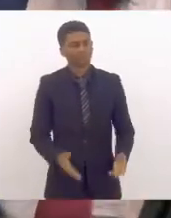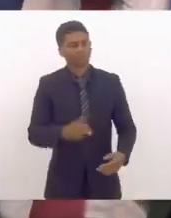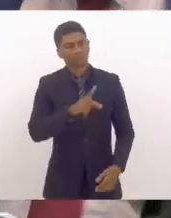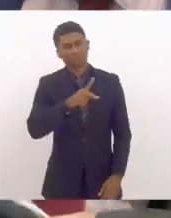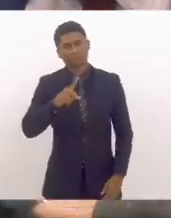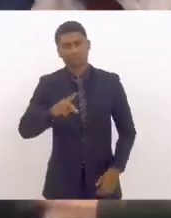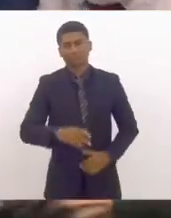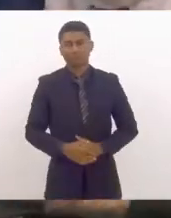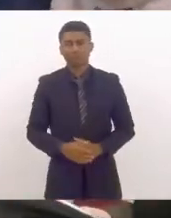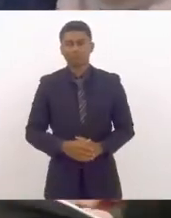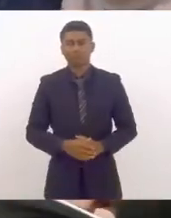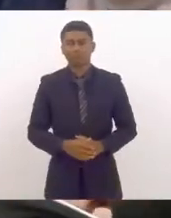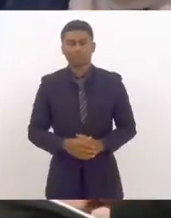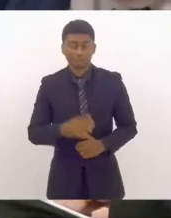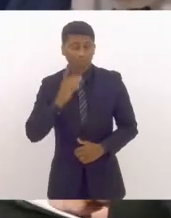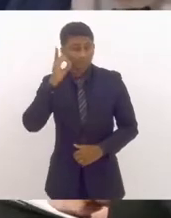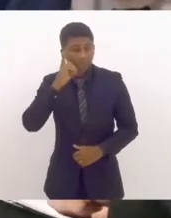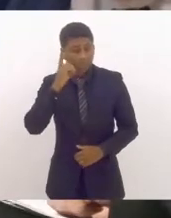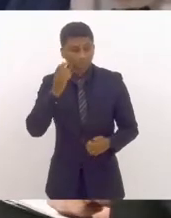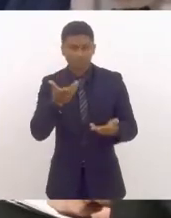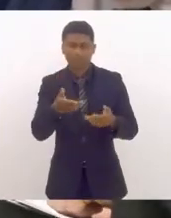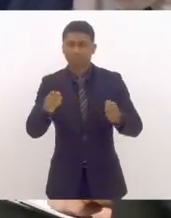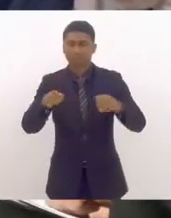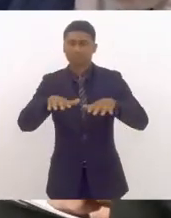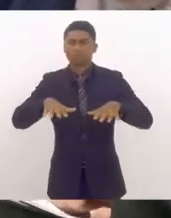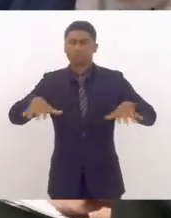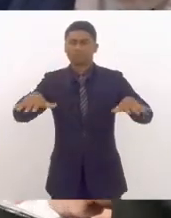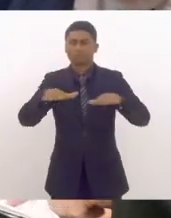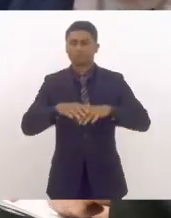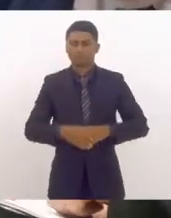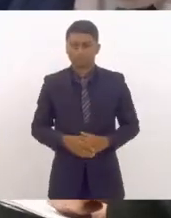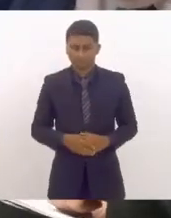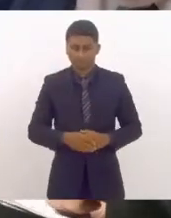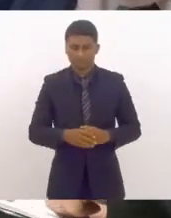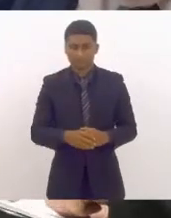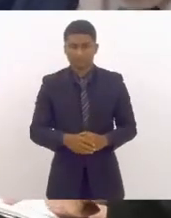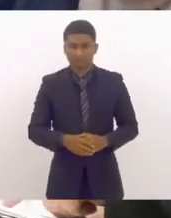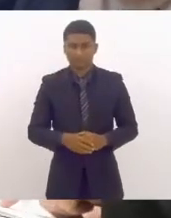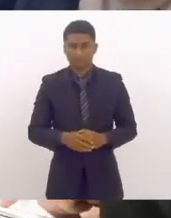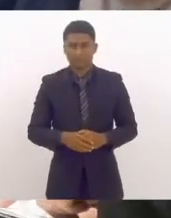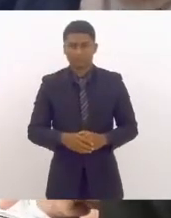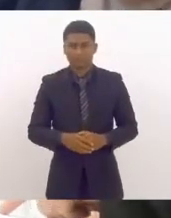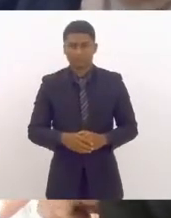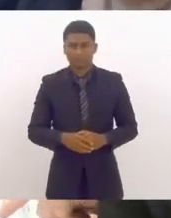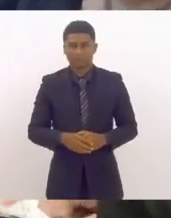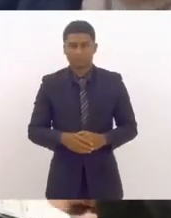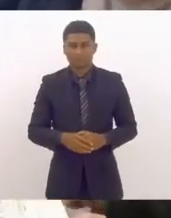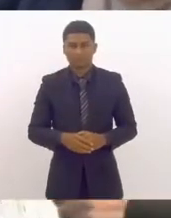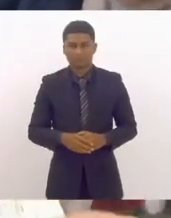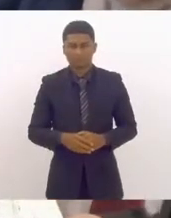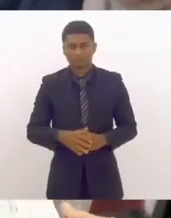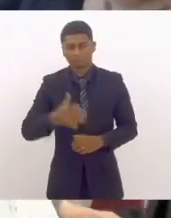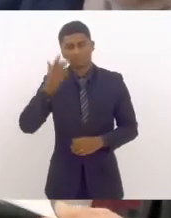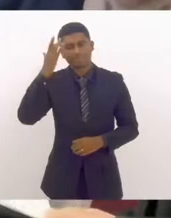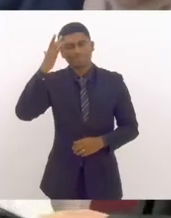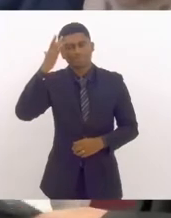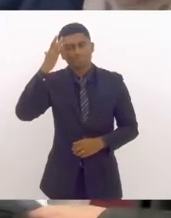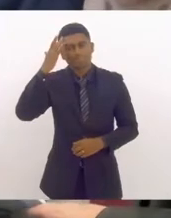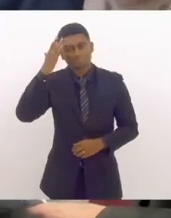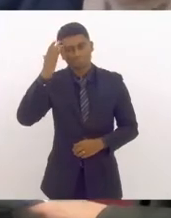Presidente, deputados, deputadas, acho que, embora haja